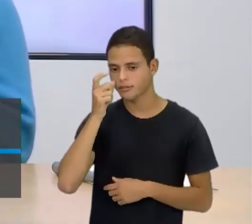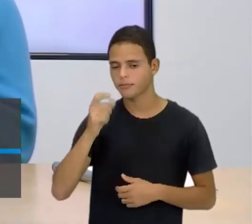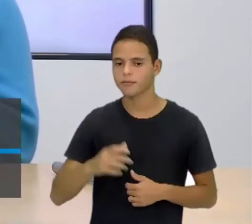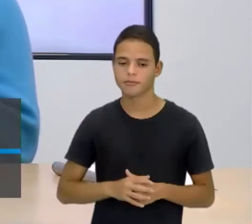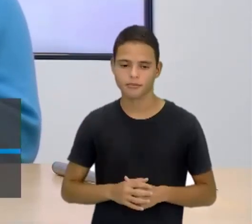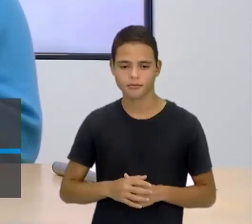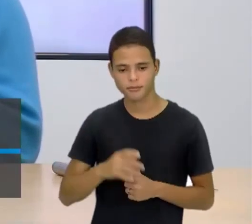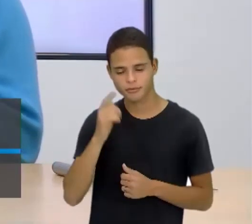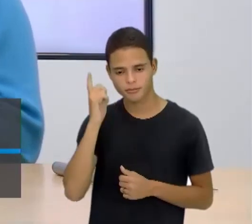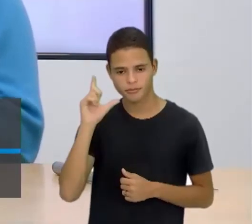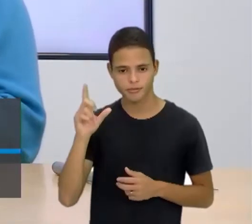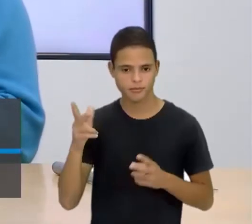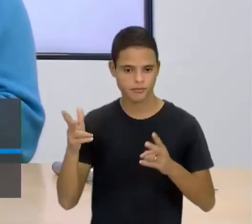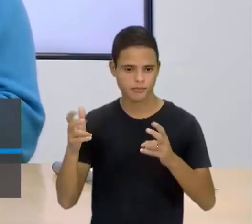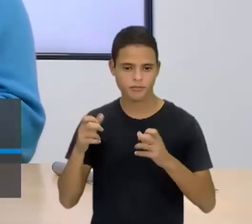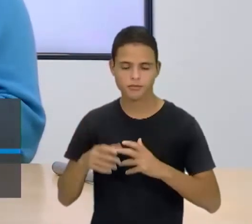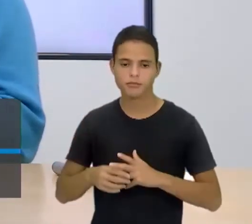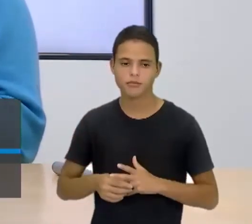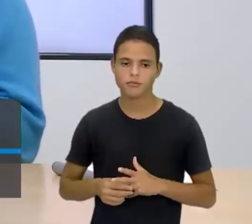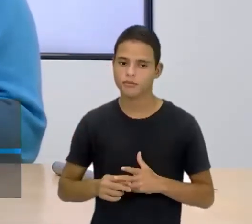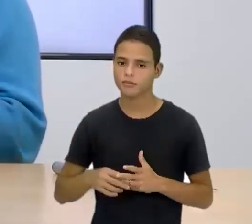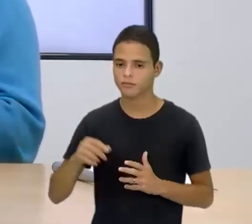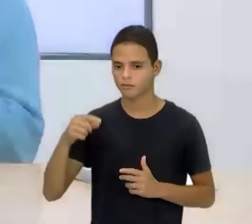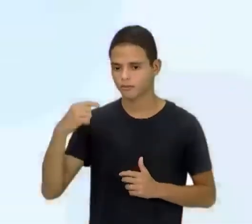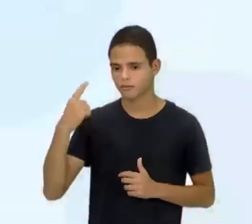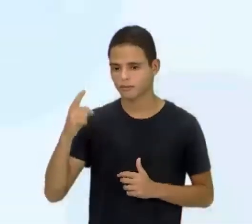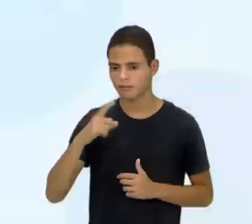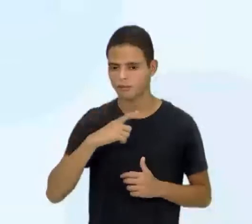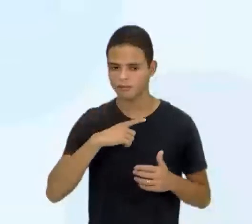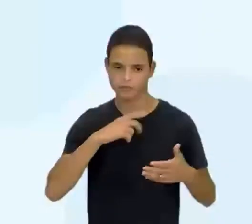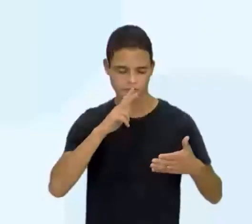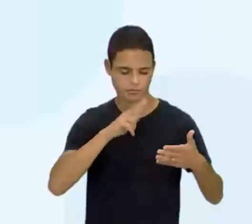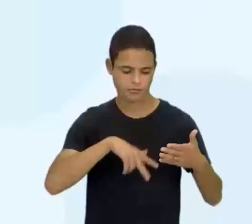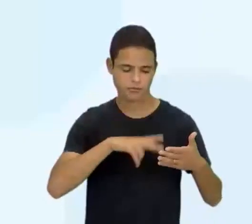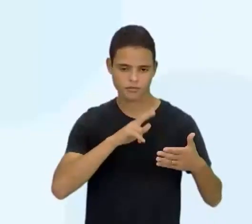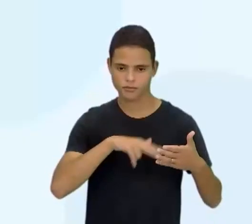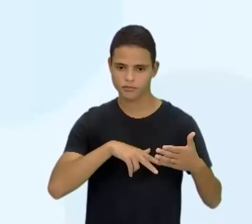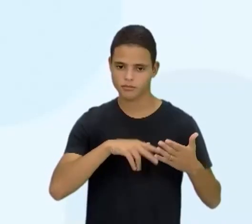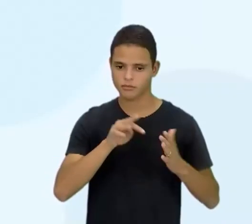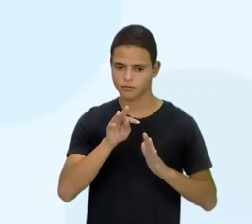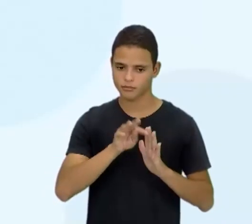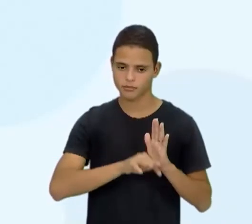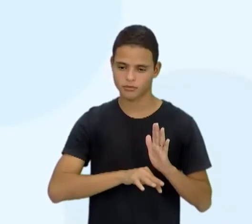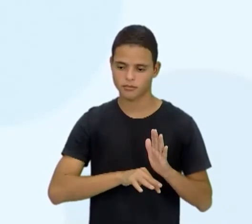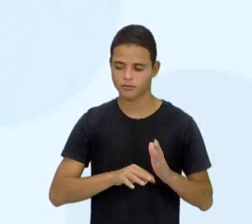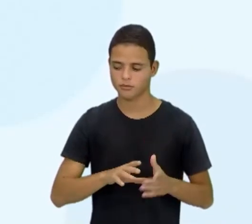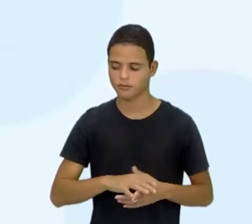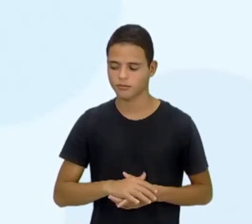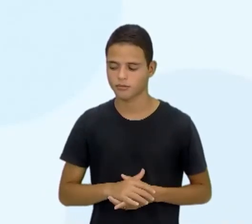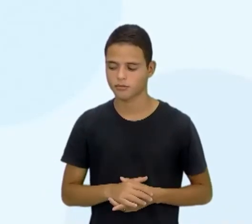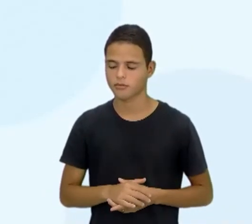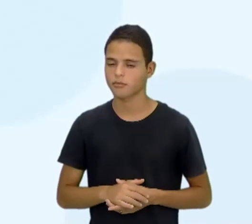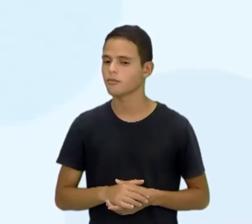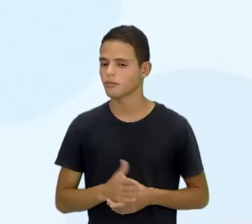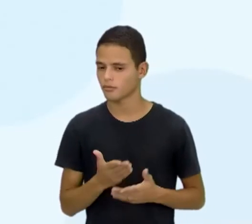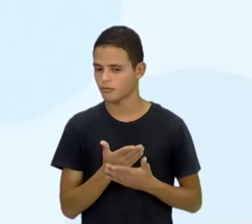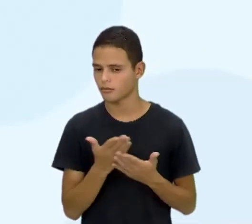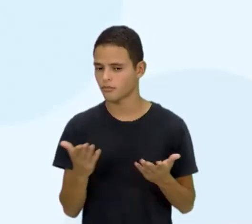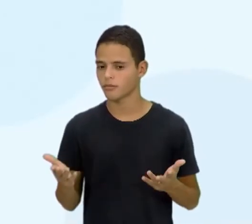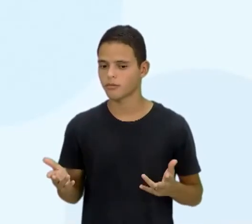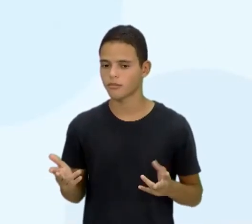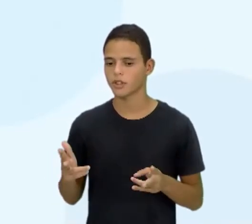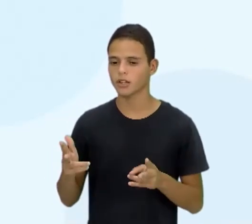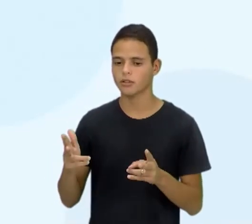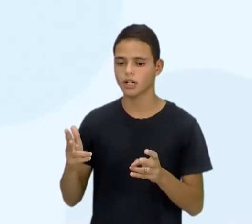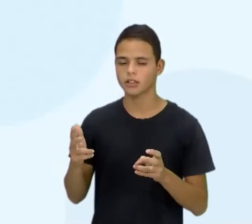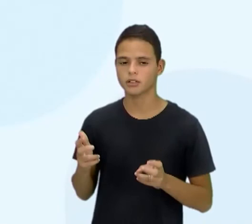Vocês conseguem perceber isso? Aí, na sequência, eu não vou fazer a leitura de todo o texto, mas eu vou deixar na tela vocês vão ver que o texto tem o